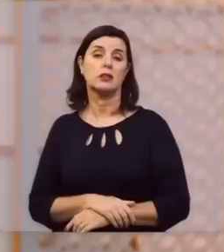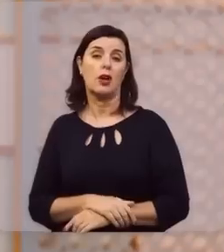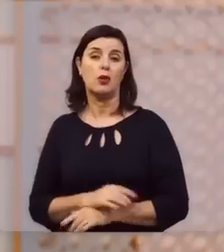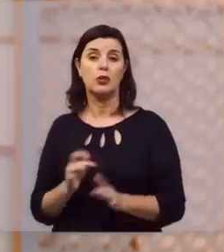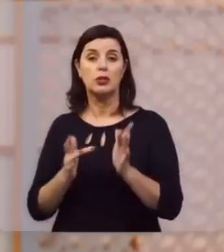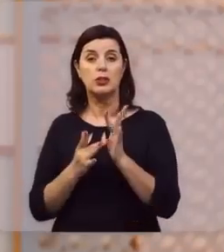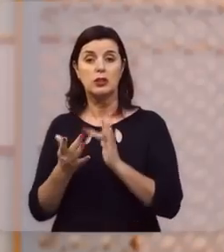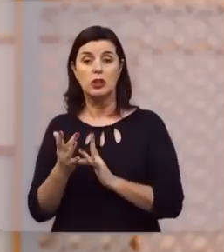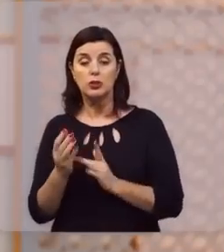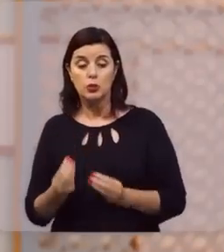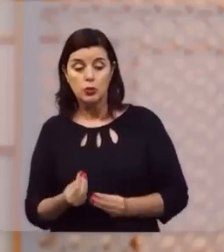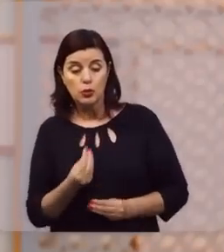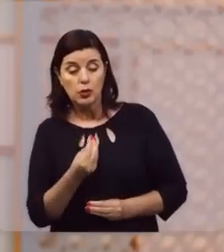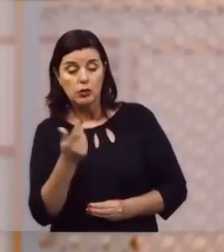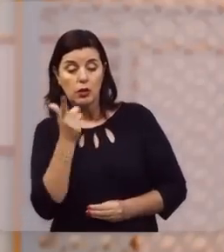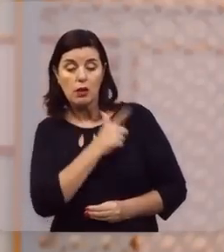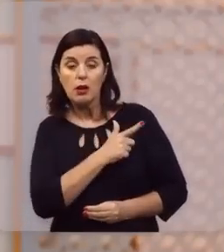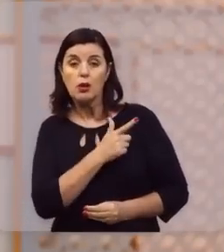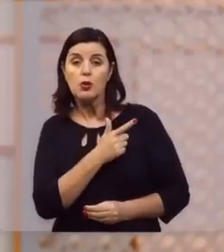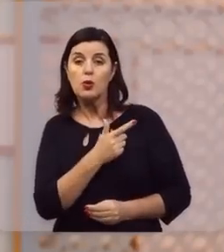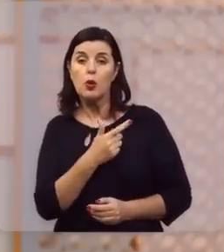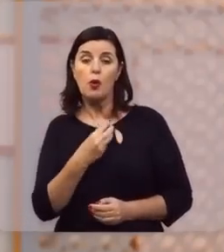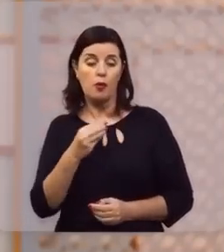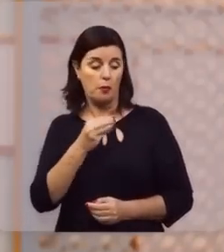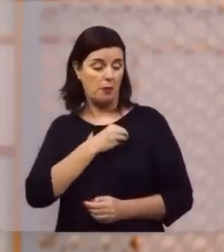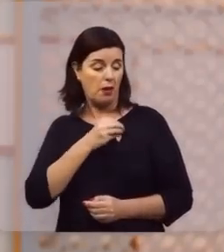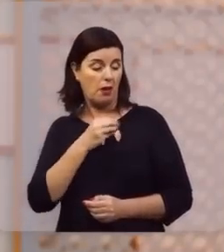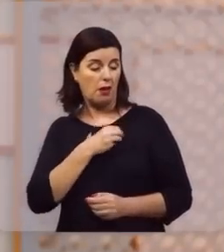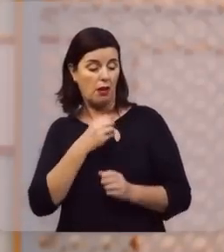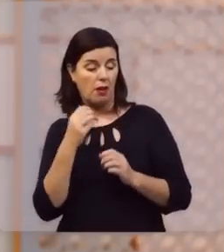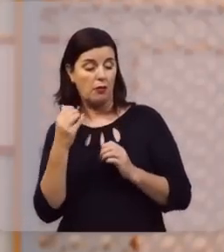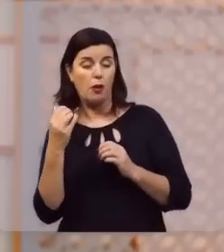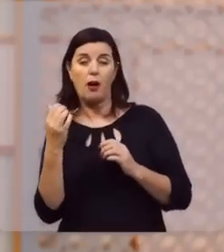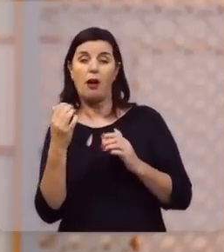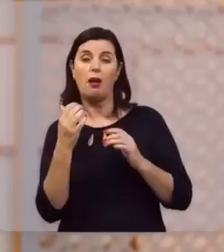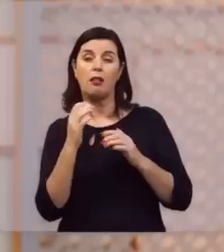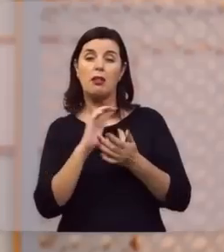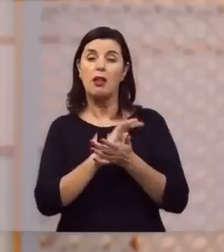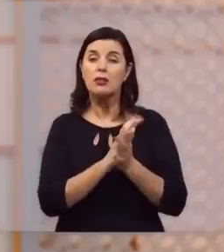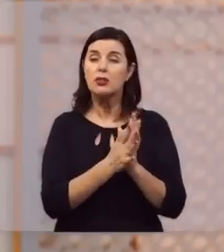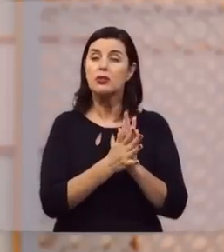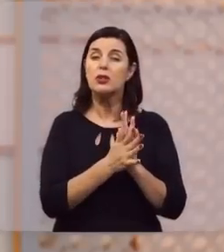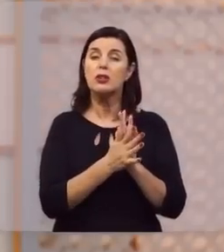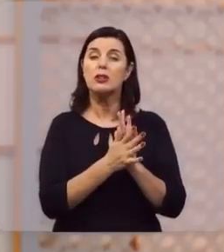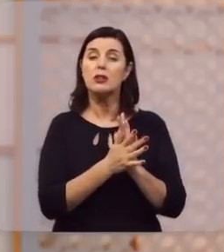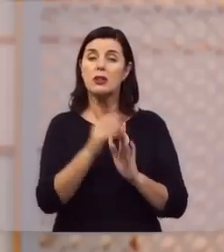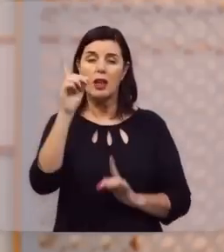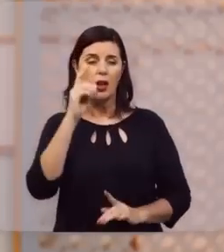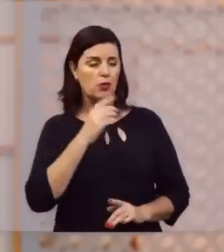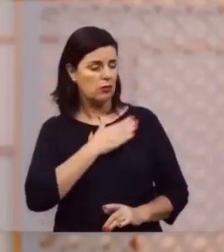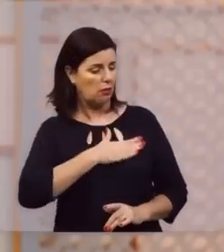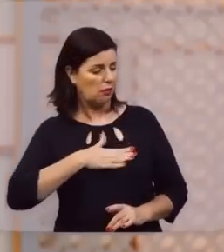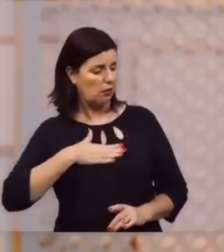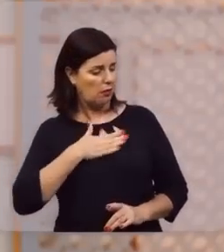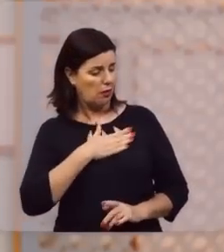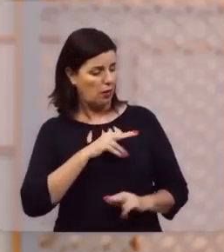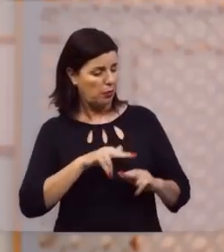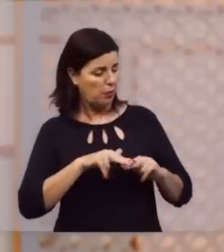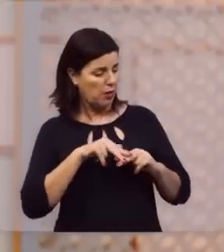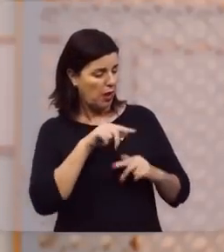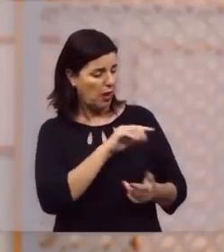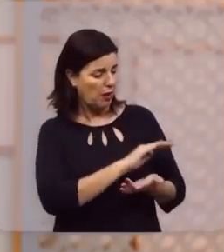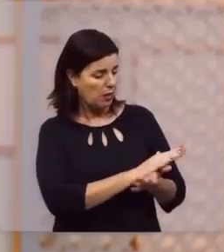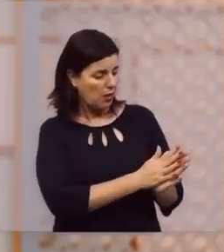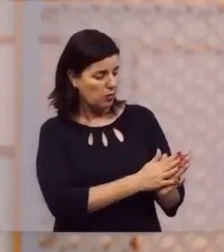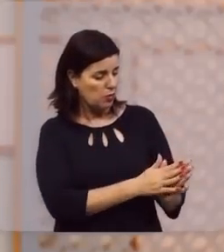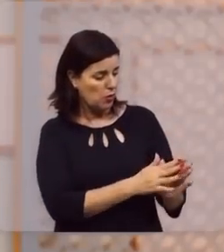lançou sobre ele a iniquidade de todos nós e foi ferido de Deus agradou a Deus o modelo porque